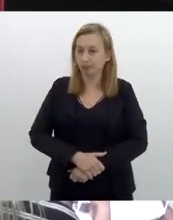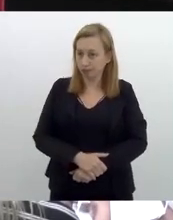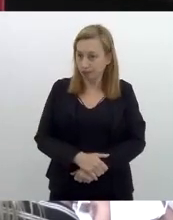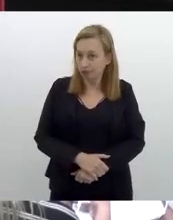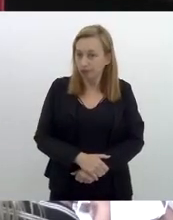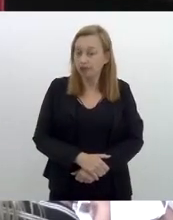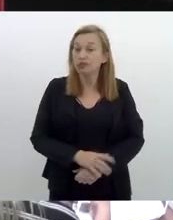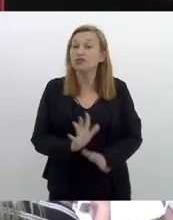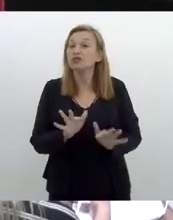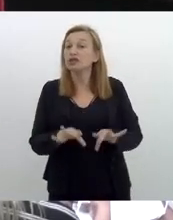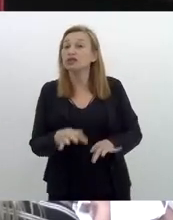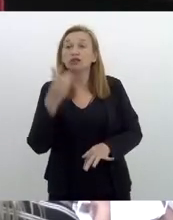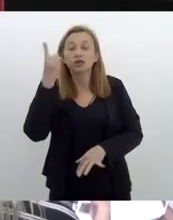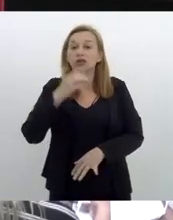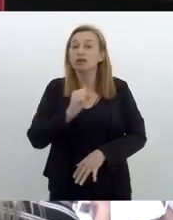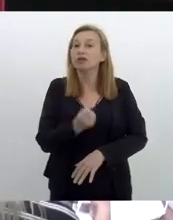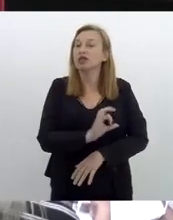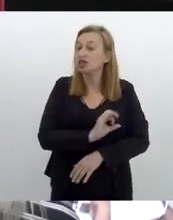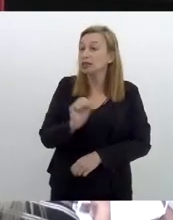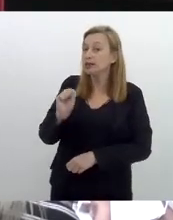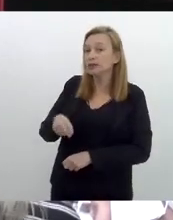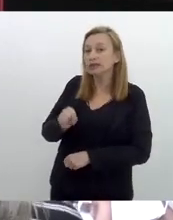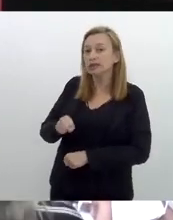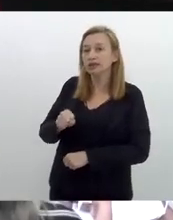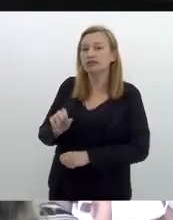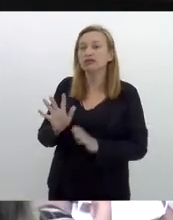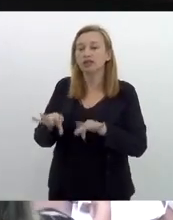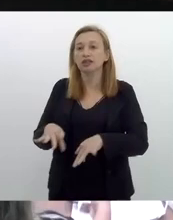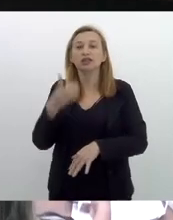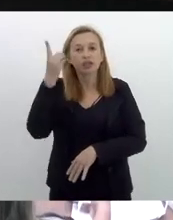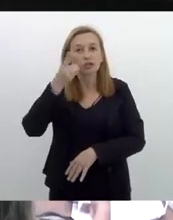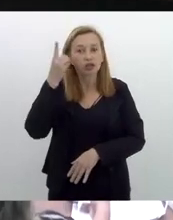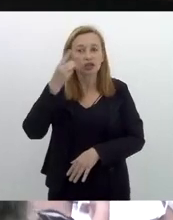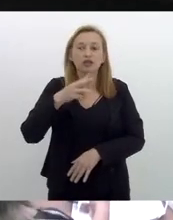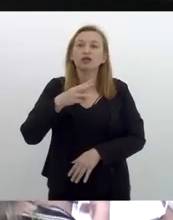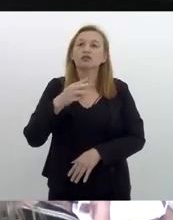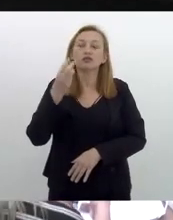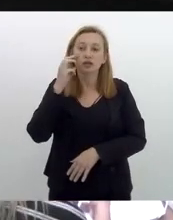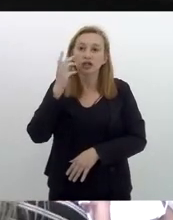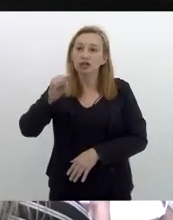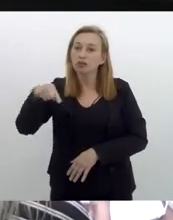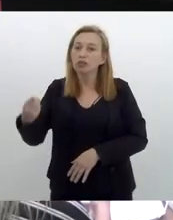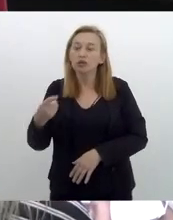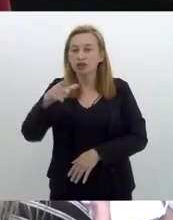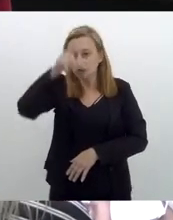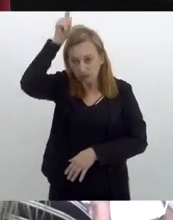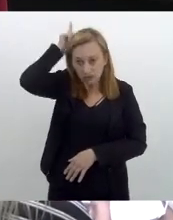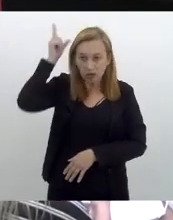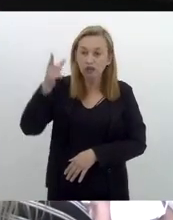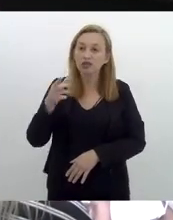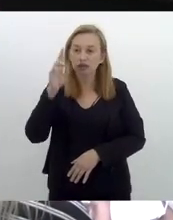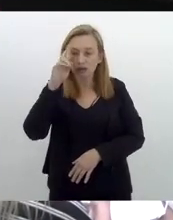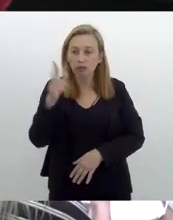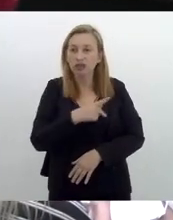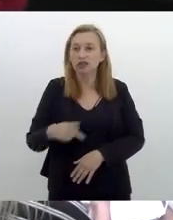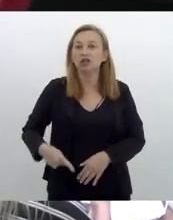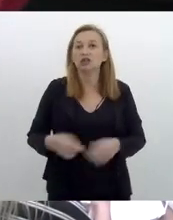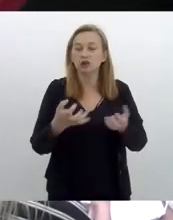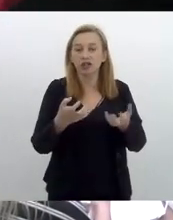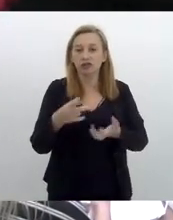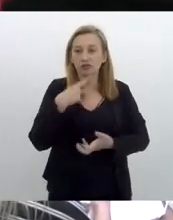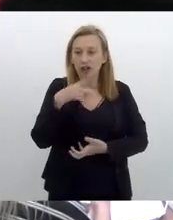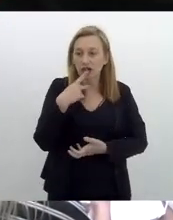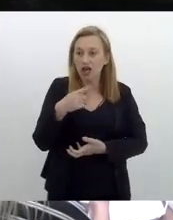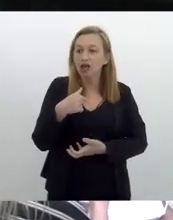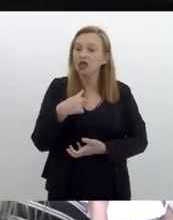terminou deputada Marta deputado Valdeck seguido deputado Luiz Paulo não é presidente eu só quero também aqui dizer que